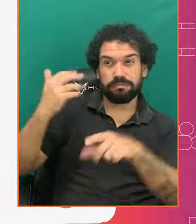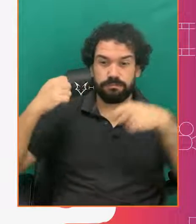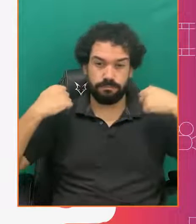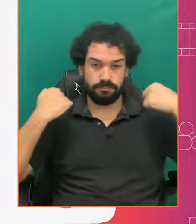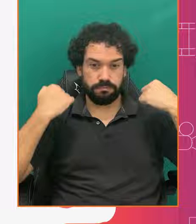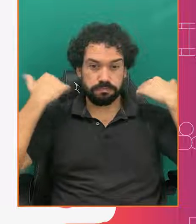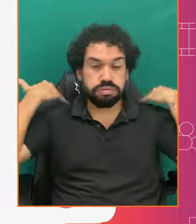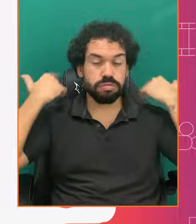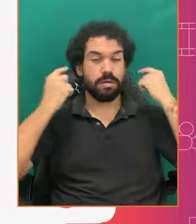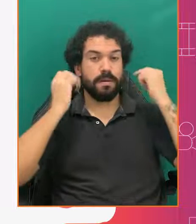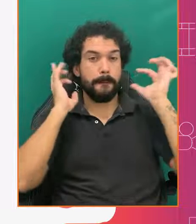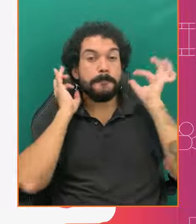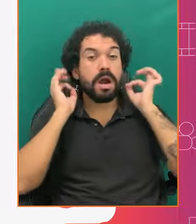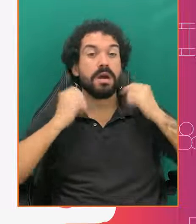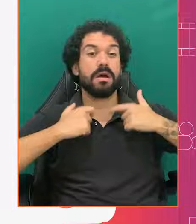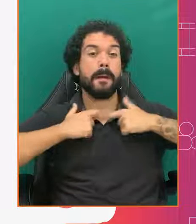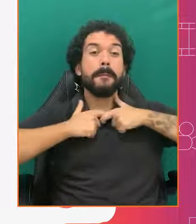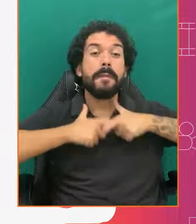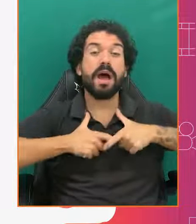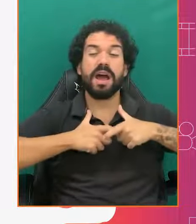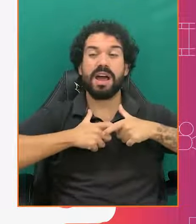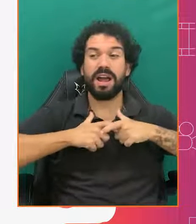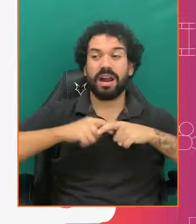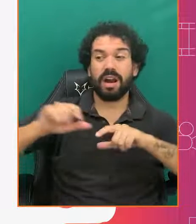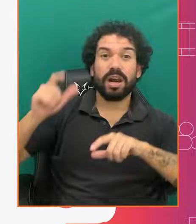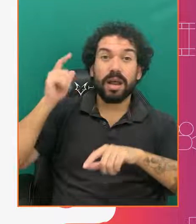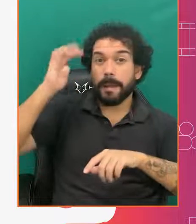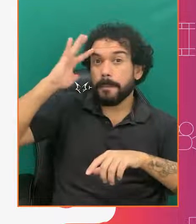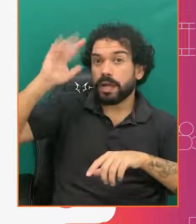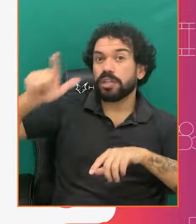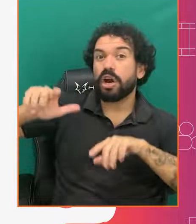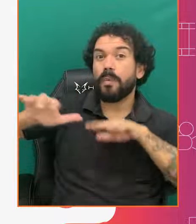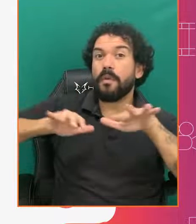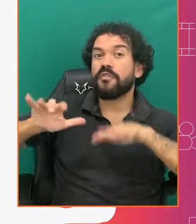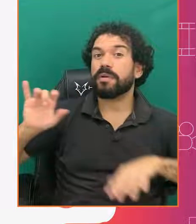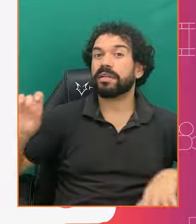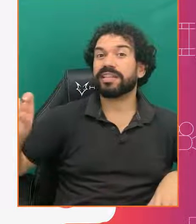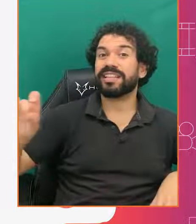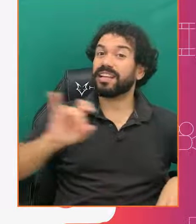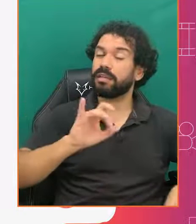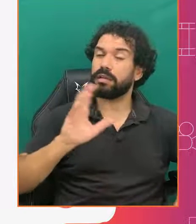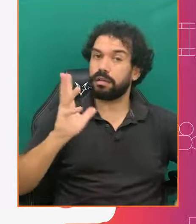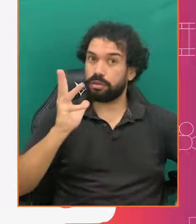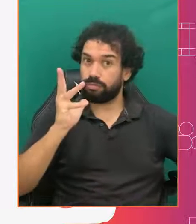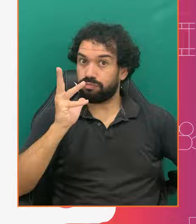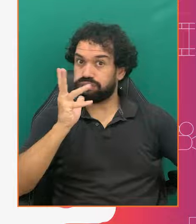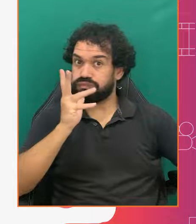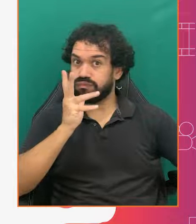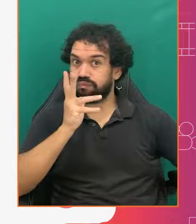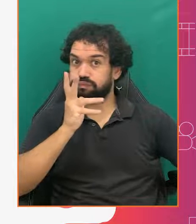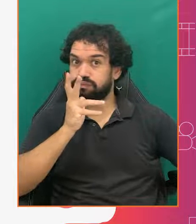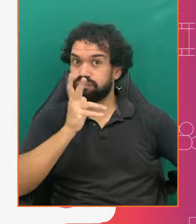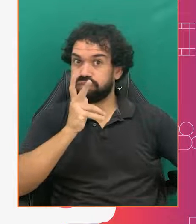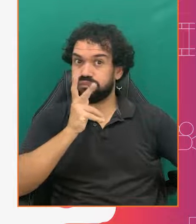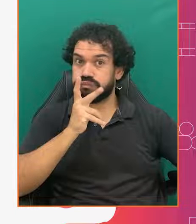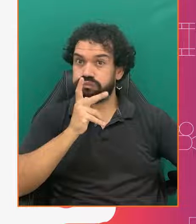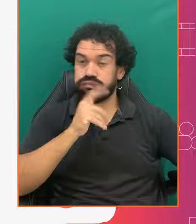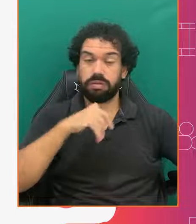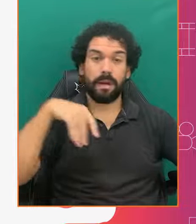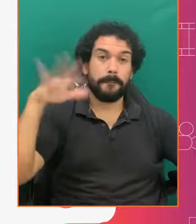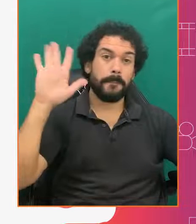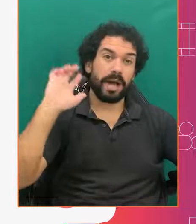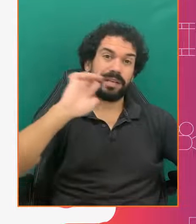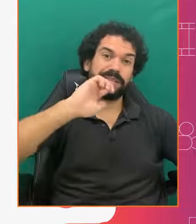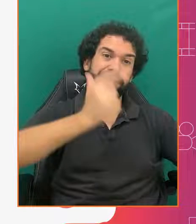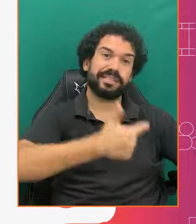itens ligados ao corpo, animar cada um desses detalhes vai levar um tempo muito maior do que